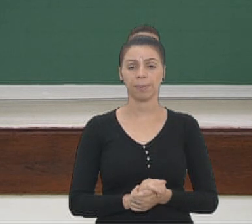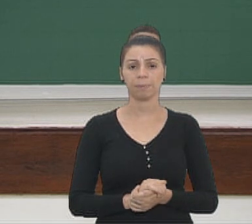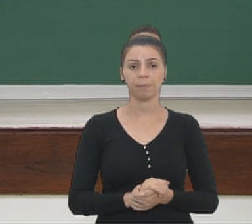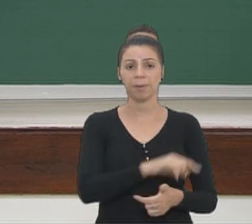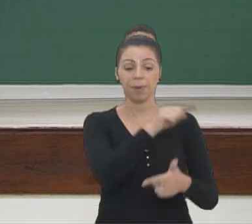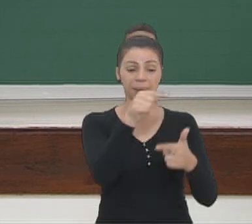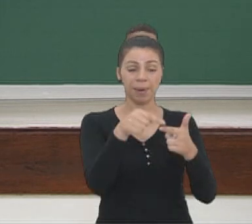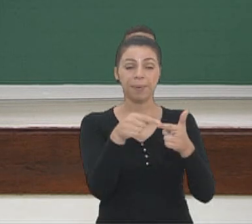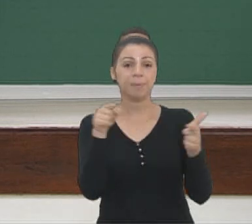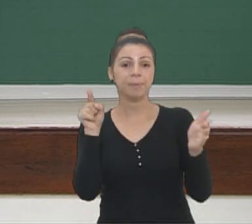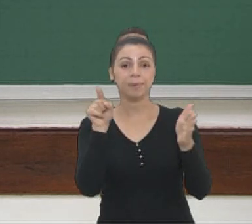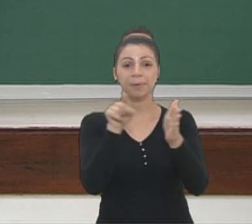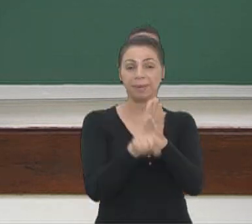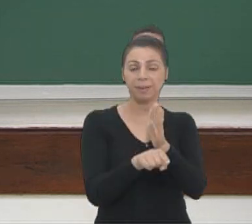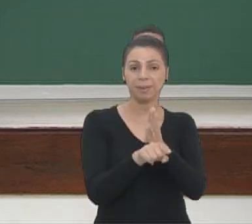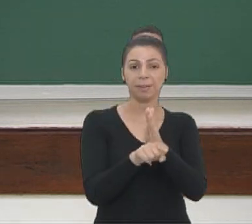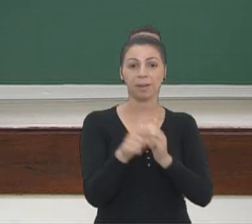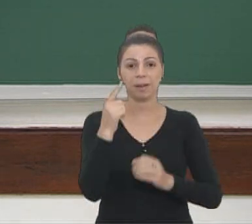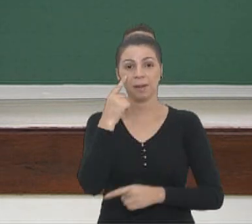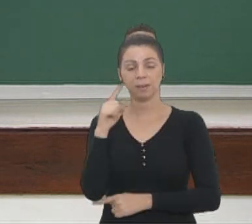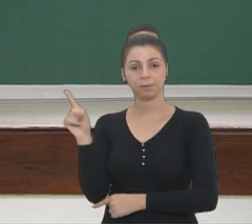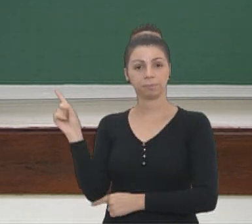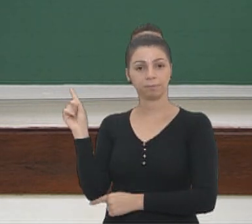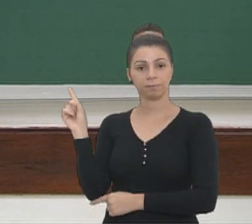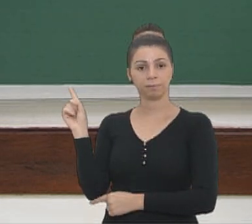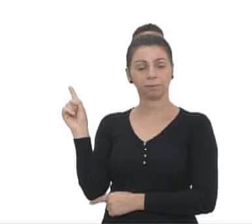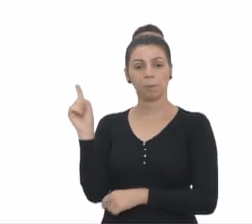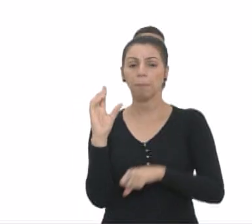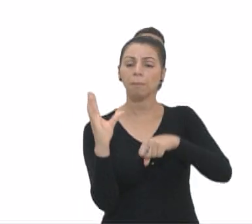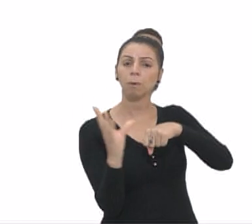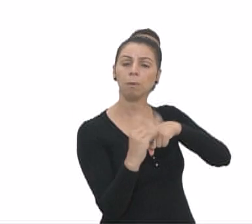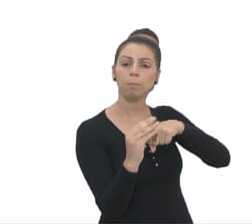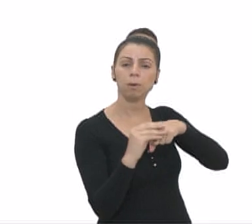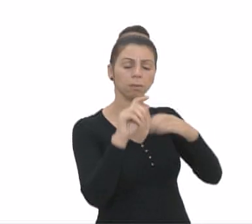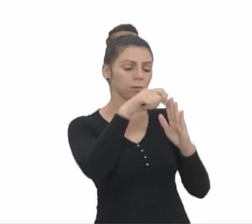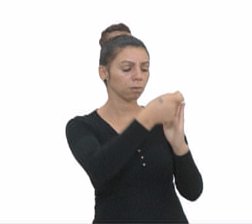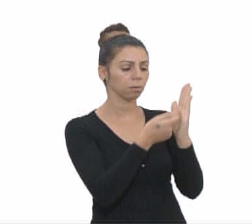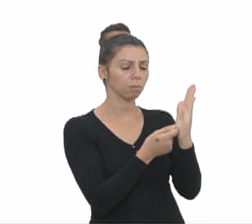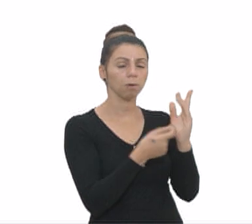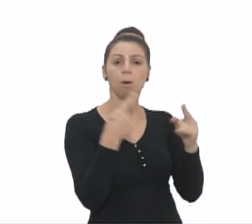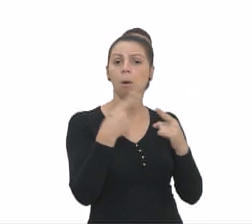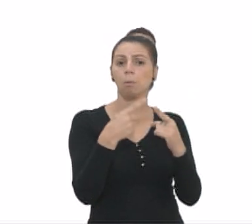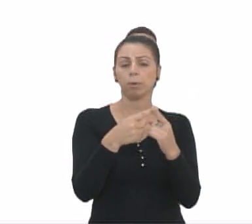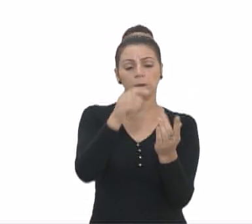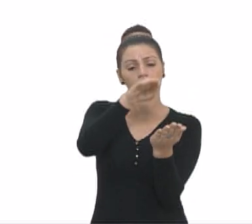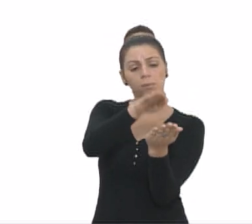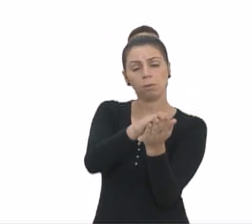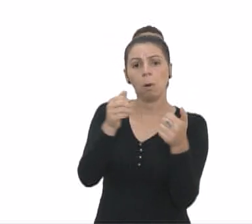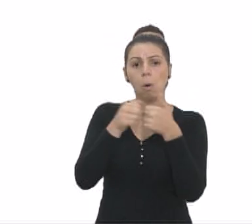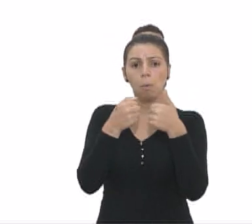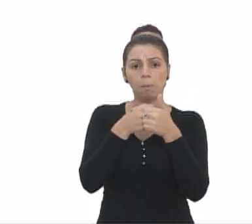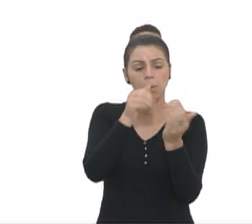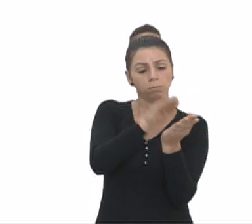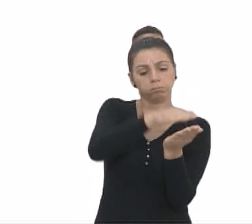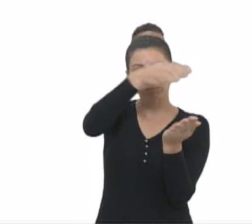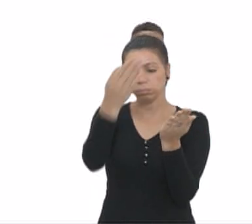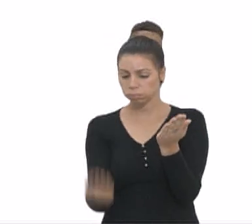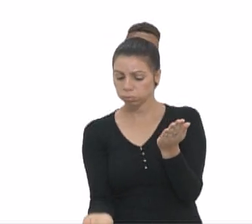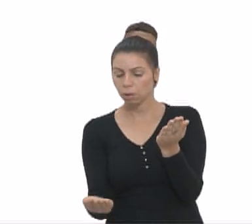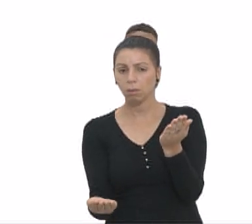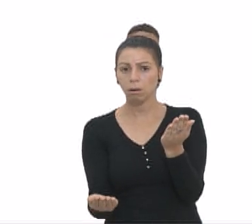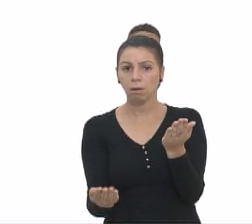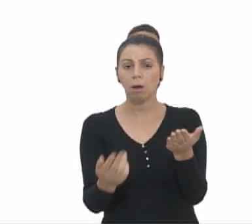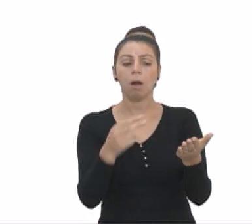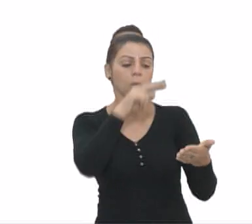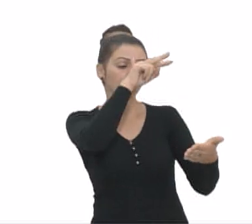pra gente, vamos dar uma olhadinha? Para compreender o texto, por que a torrada cai de ponta cabeça, o leitor